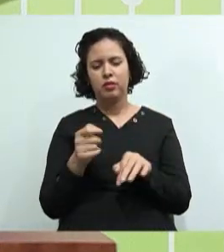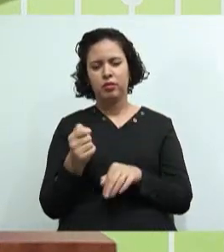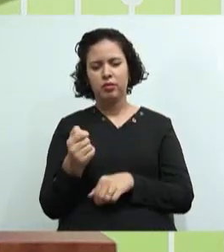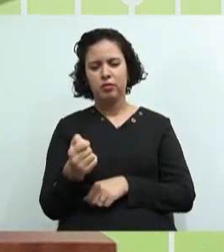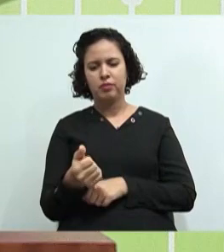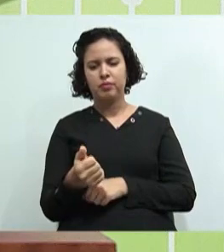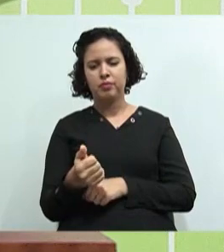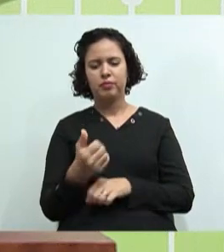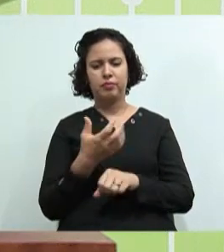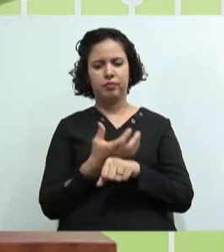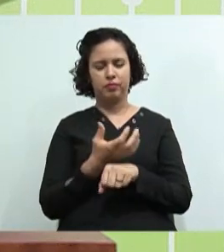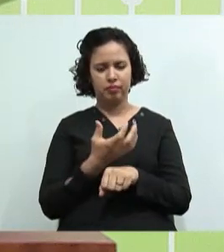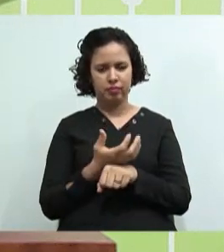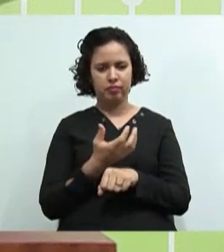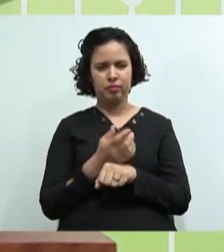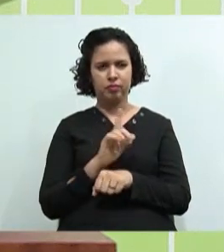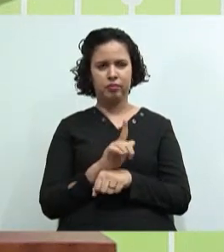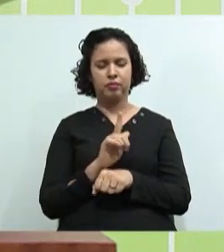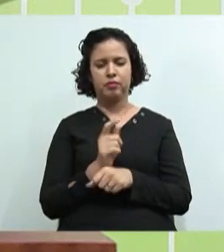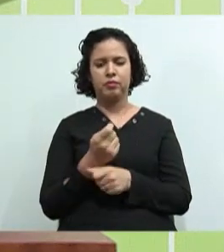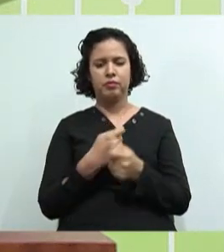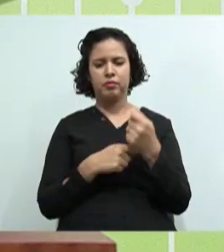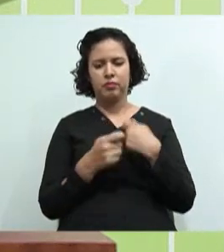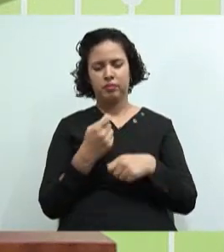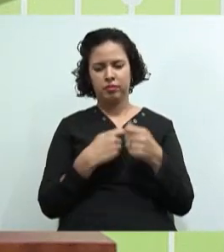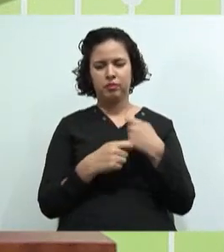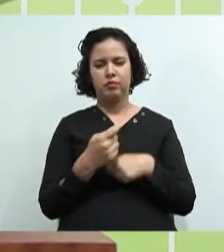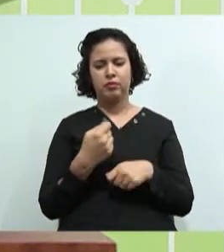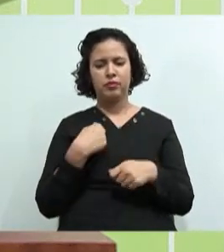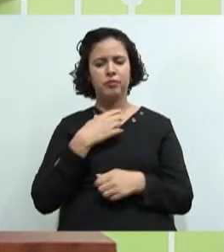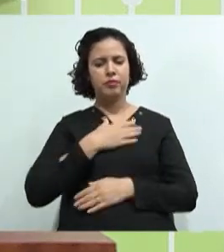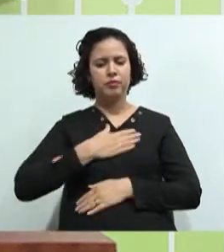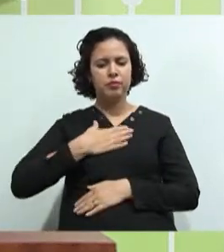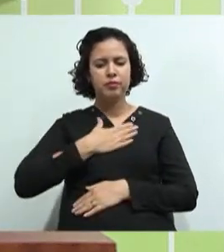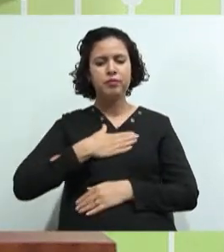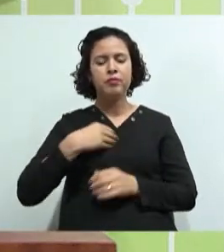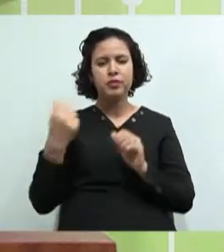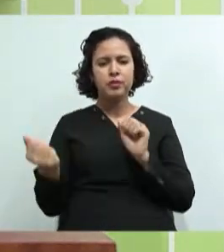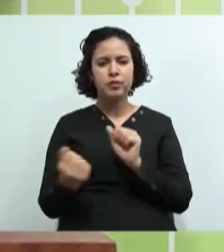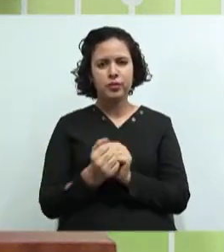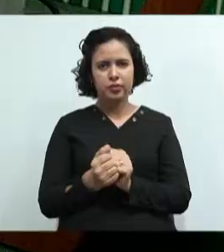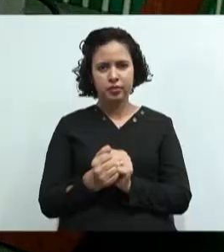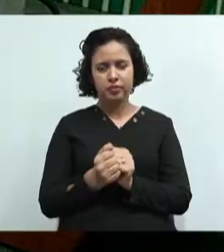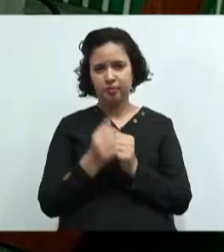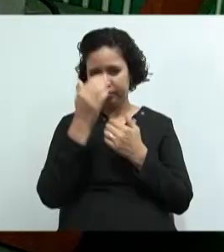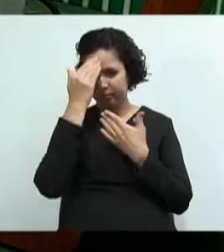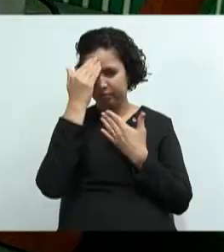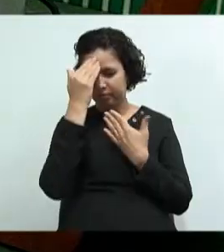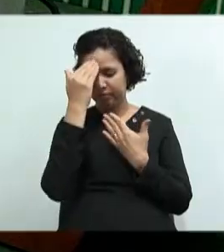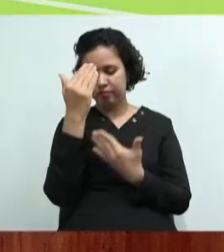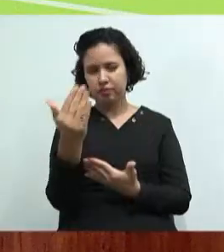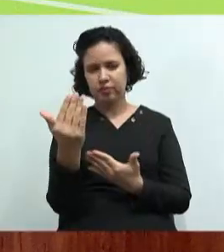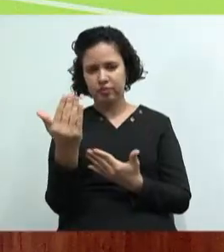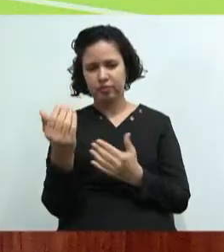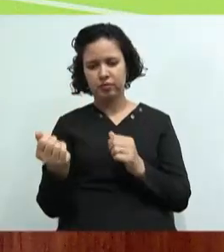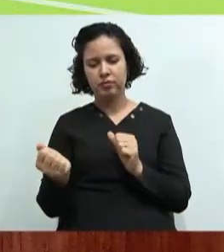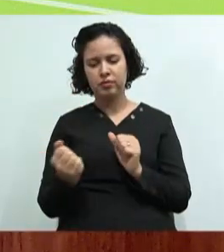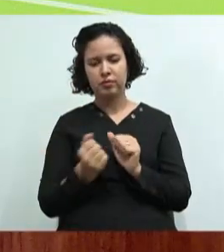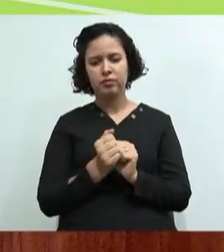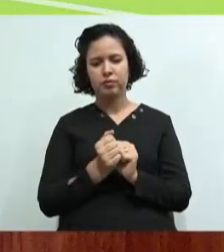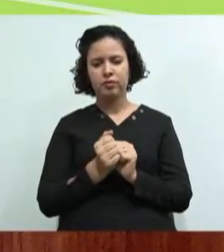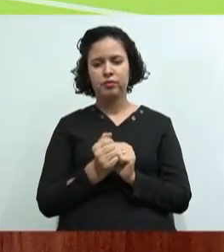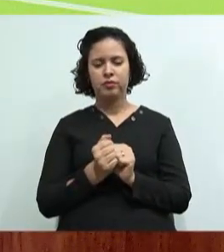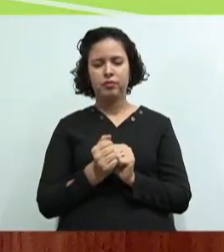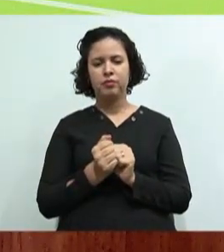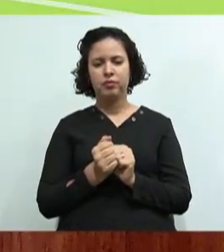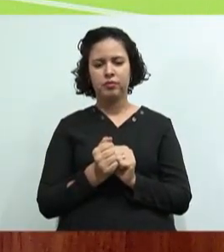A nossa disciplina de gestão estratégica em cooperativismo. Foi um prazer muito grande, não é isso, professor Jorge? Muito obrigado, professor Alberto, por mais essa parceria, por mais